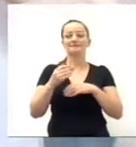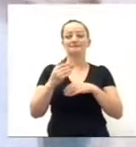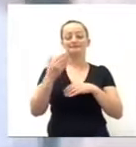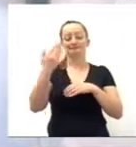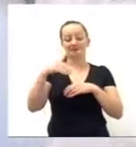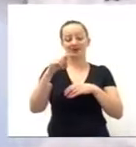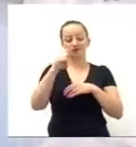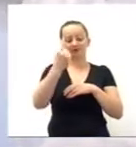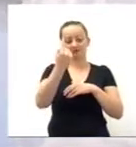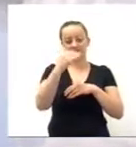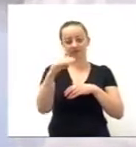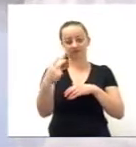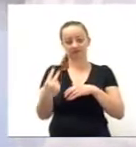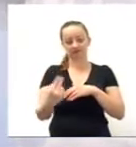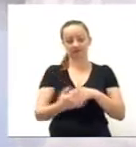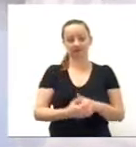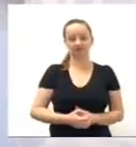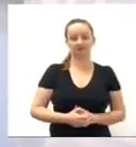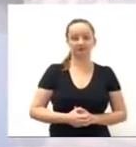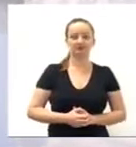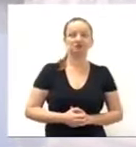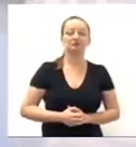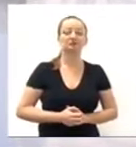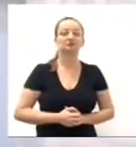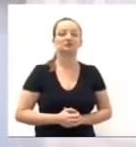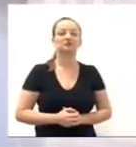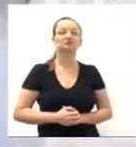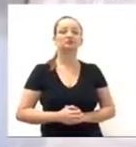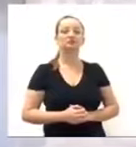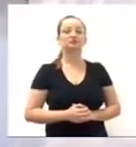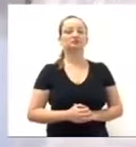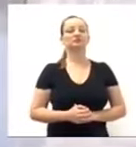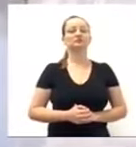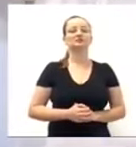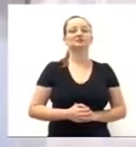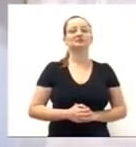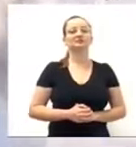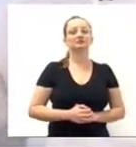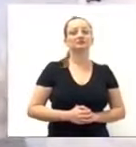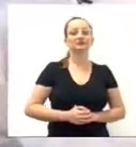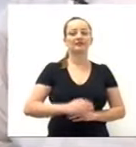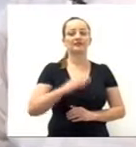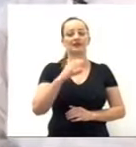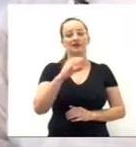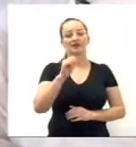Agora, olhando para ele, vamos fazer o cosseno. Cateto